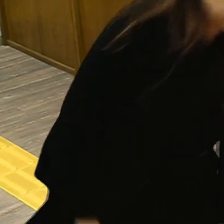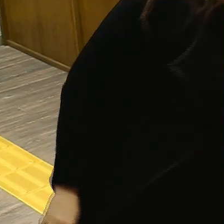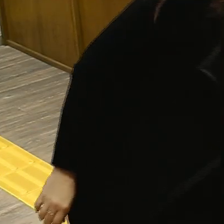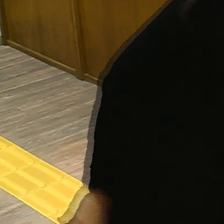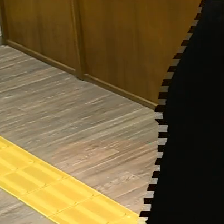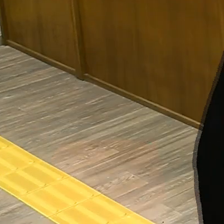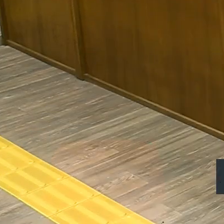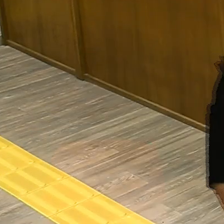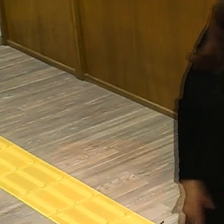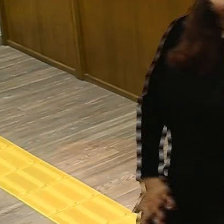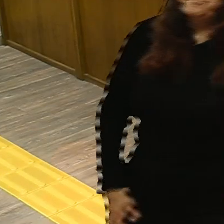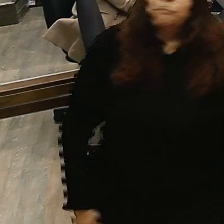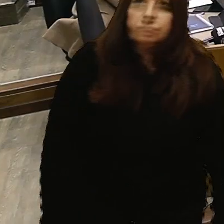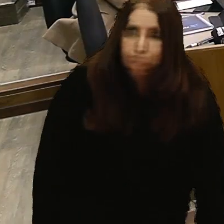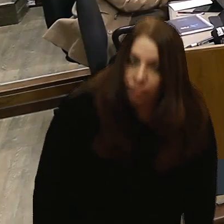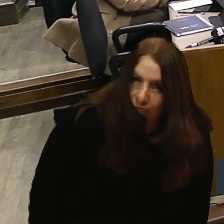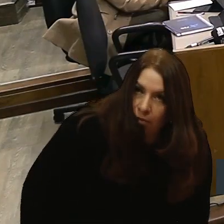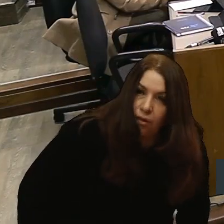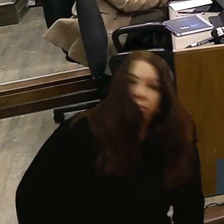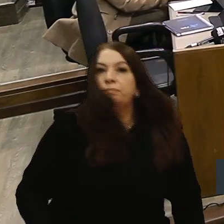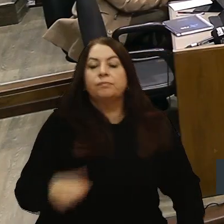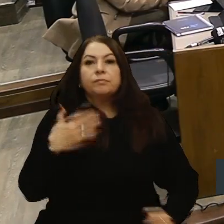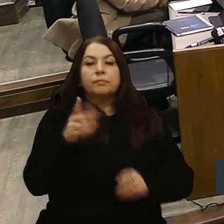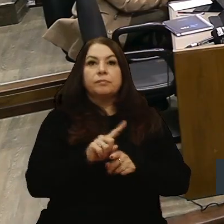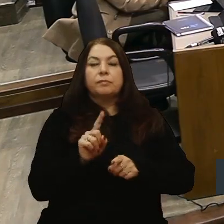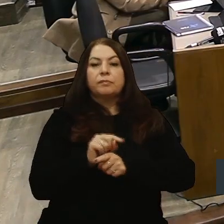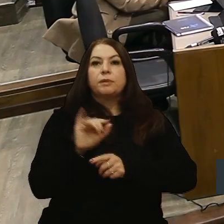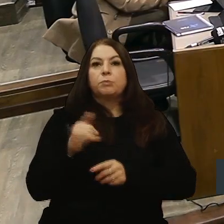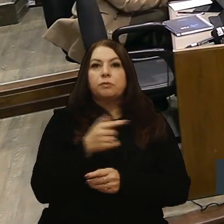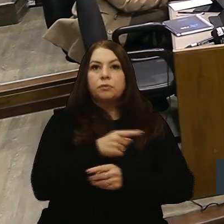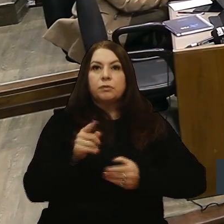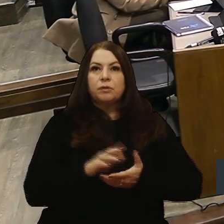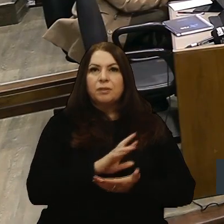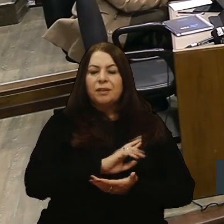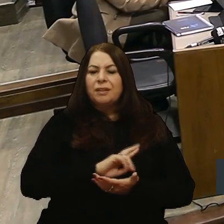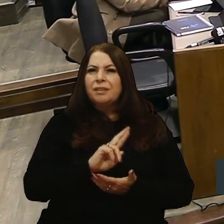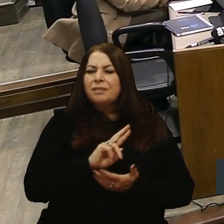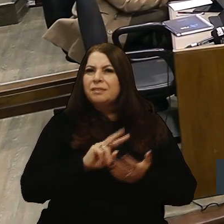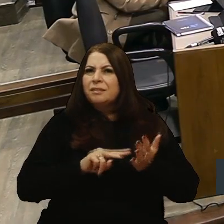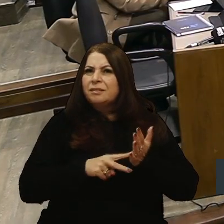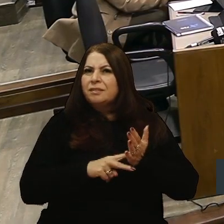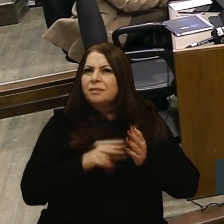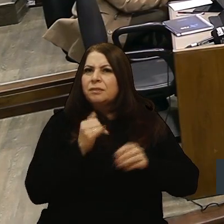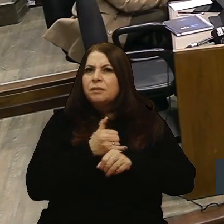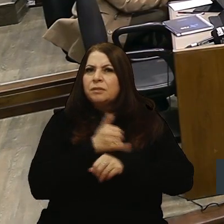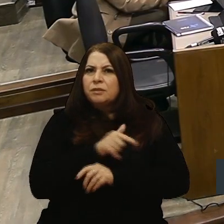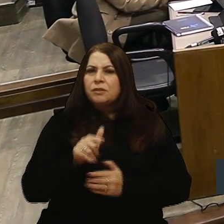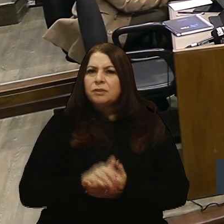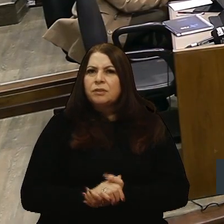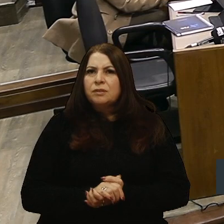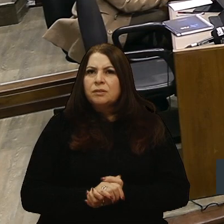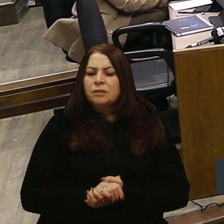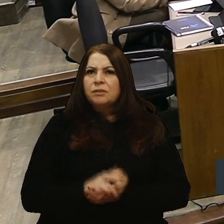De imediato, vereador. Eu só queria aproveitar para cumprimentar o Paulo Andrade, que é presidente do Sindicato dos Metalúrgicos, está conosco aqui. Muito obrigado.